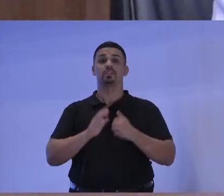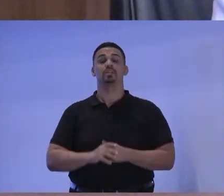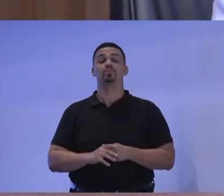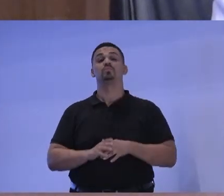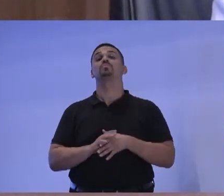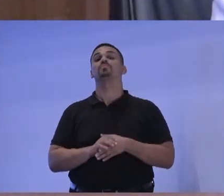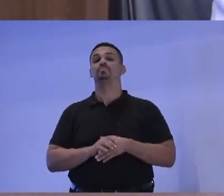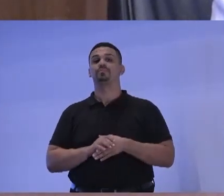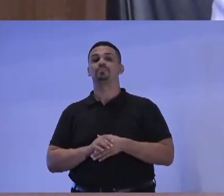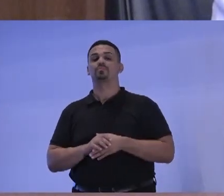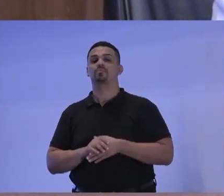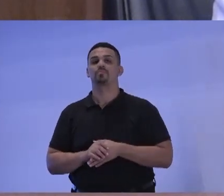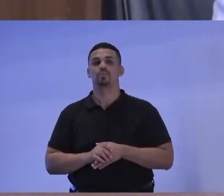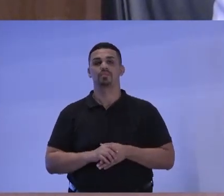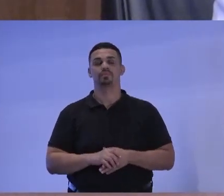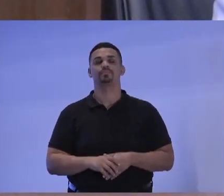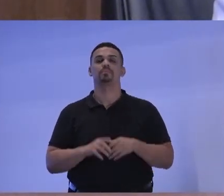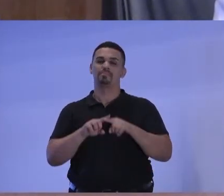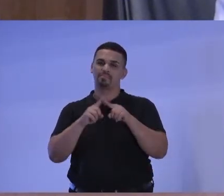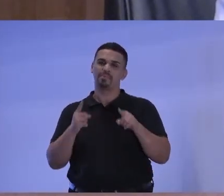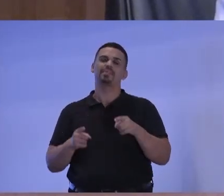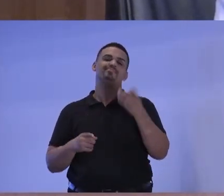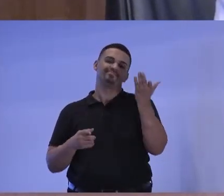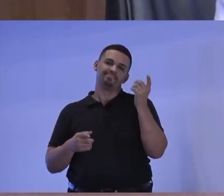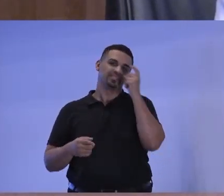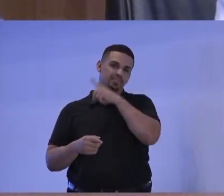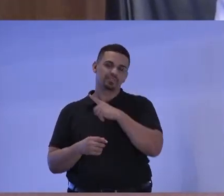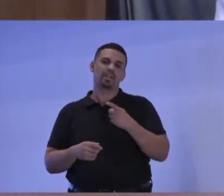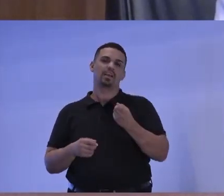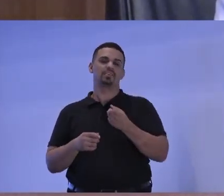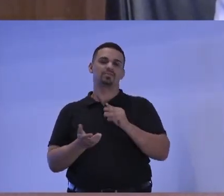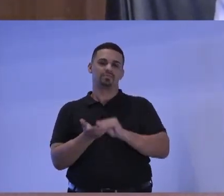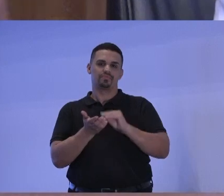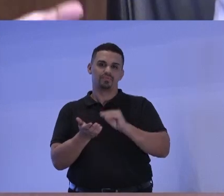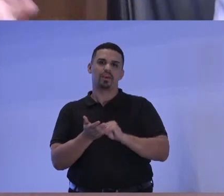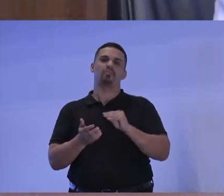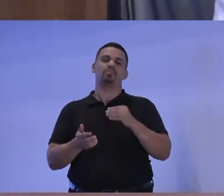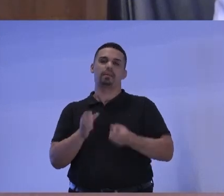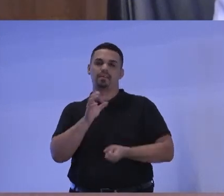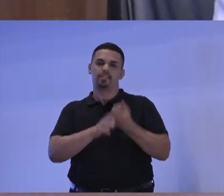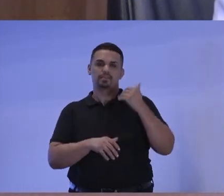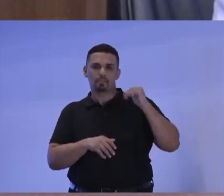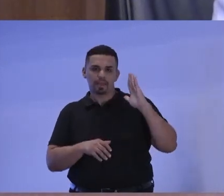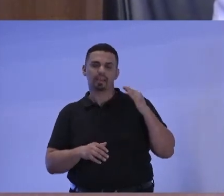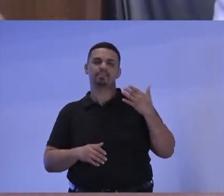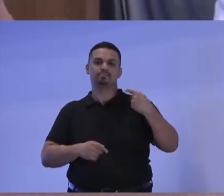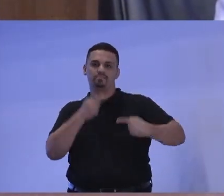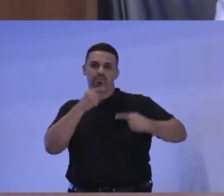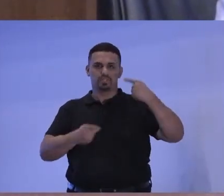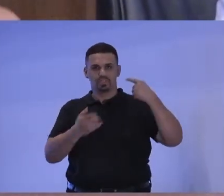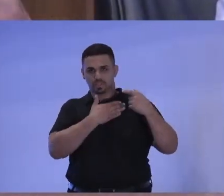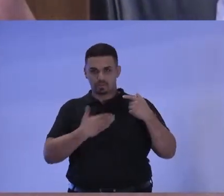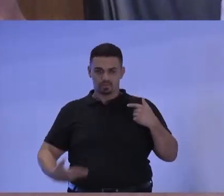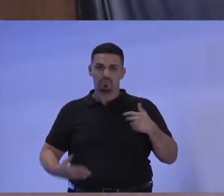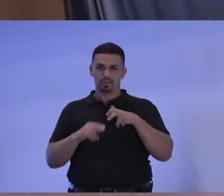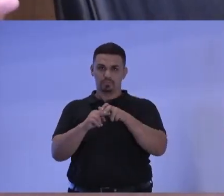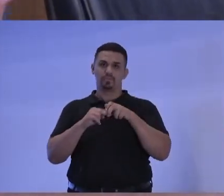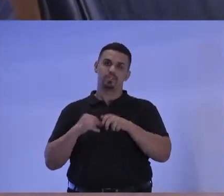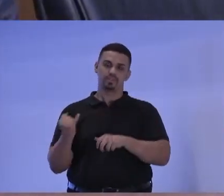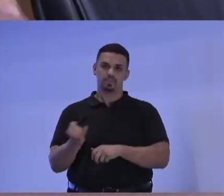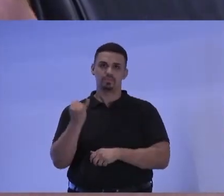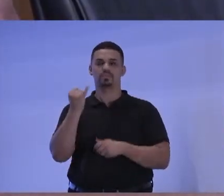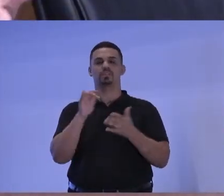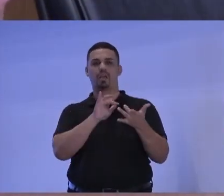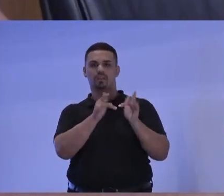aqui, há dificuldades, insuficiências de política pública. Então, há necessidade dessa articulação, da gente estar aqui hoje provocando o